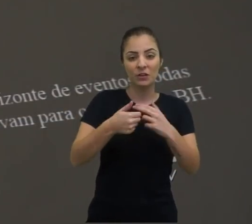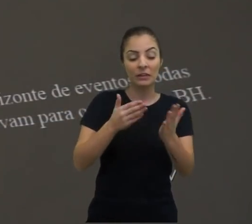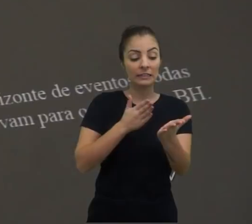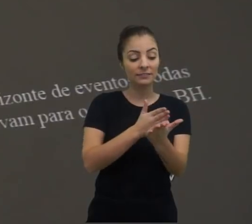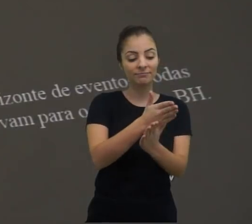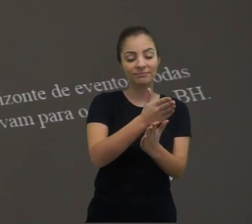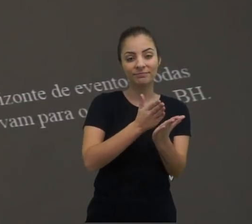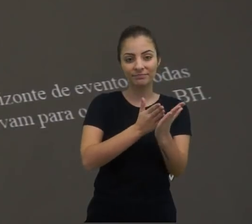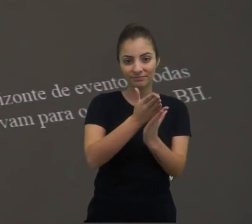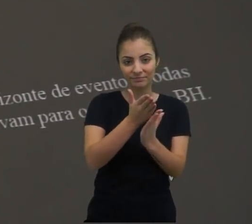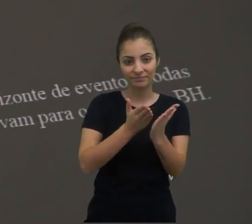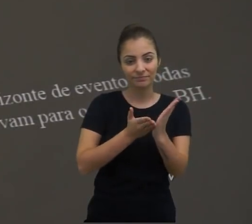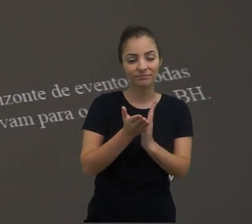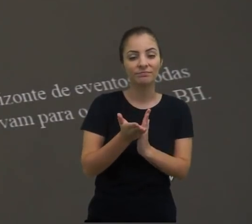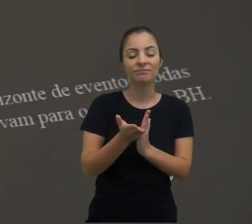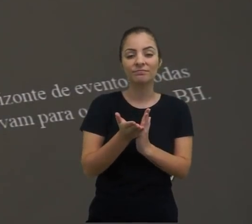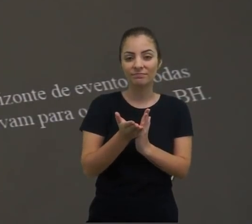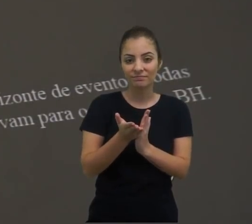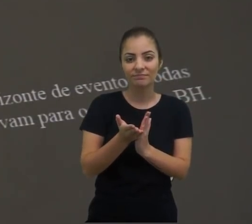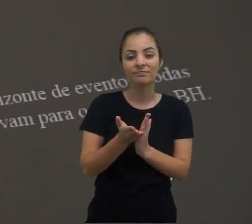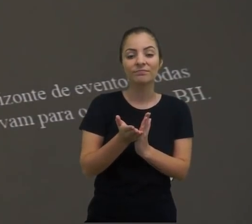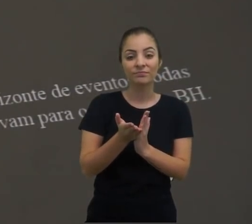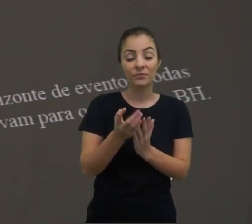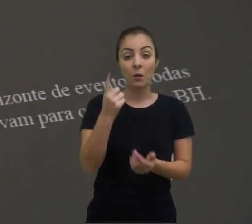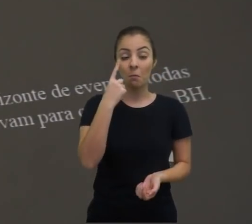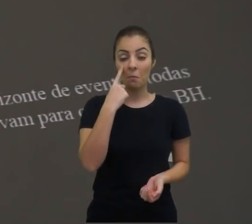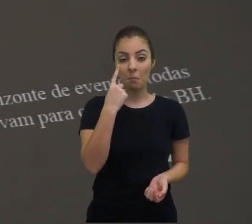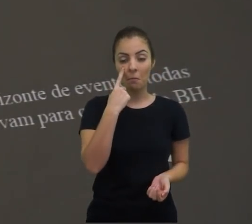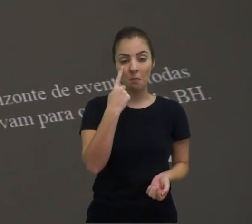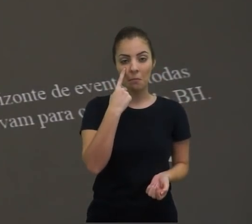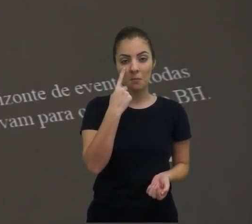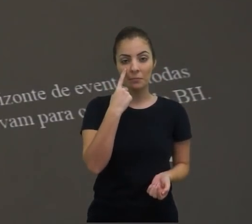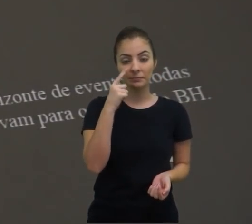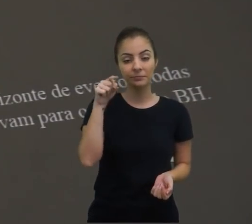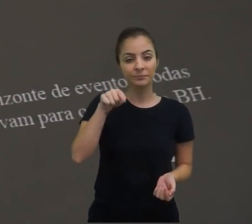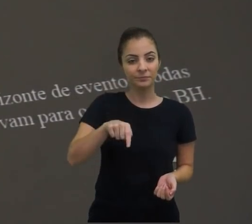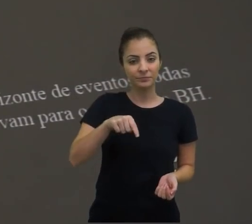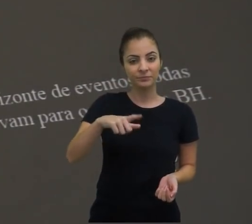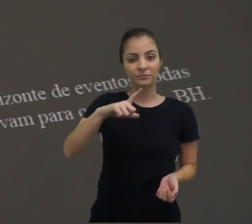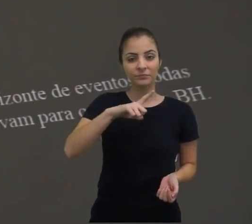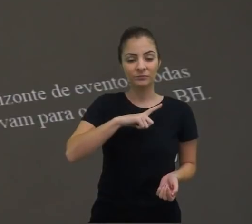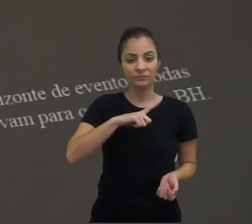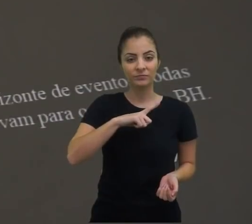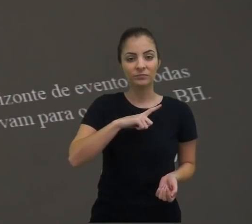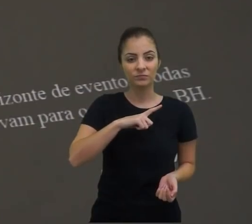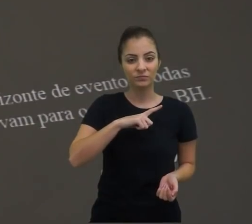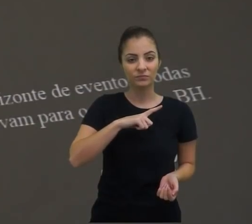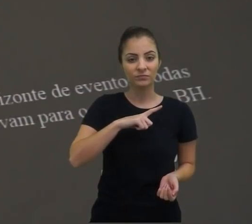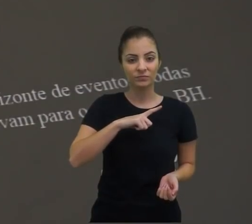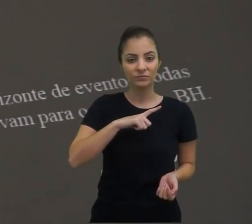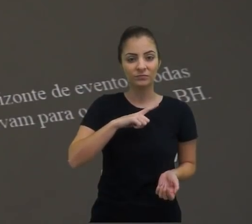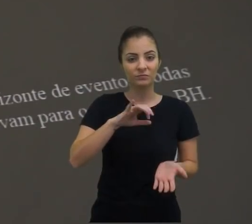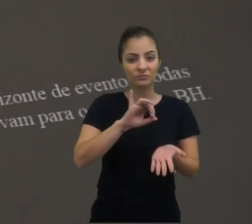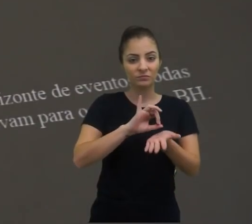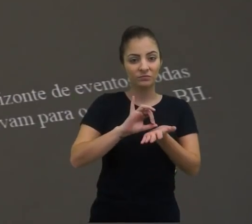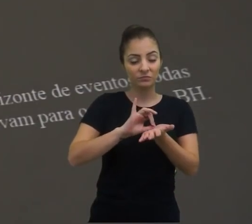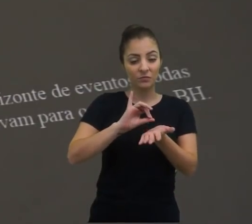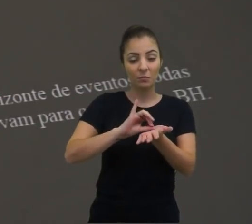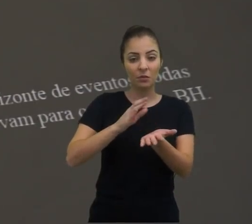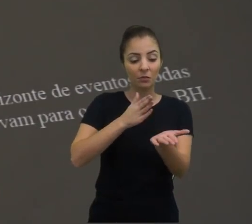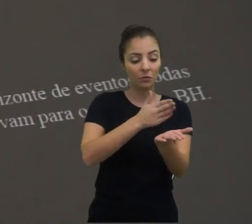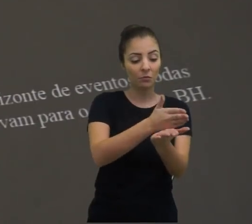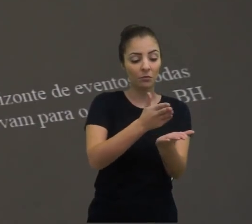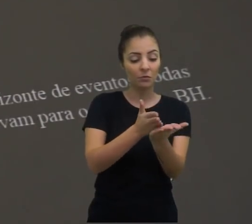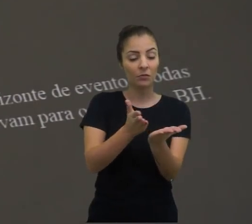trajetórias. Tá? Olha só. Aqui tu tem o mesmo ponto e tu tem corpos seguindo trajetórias diferentes.